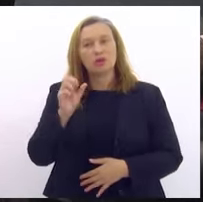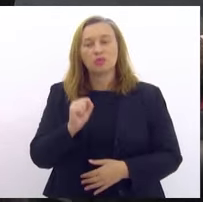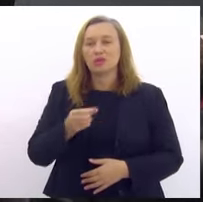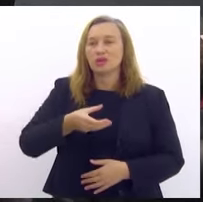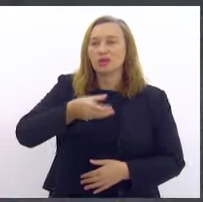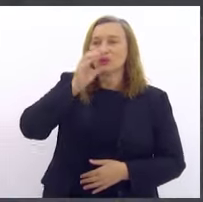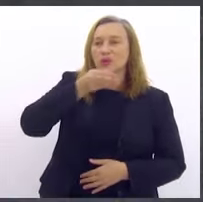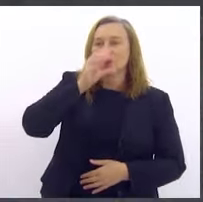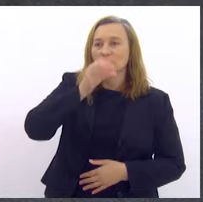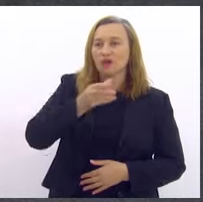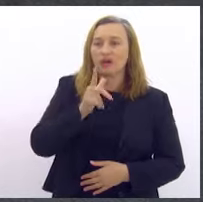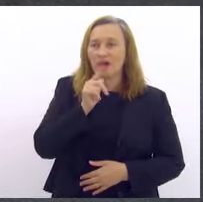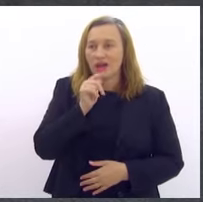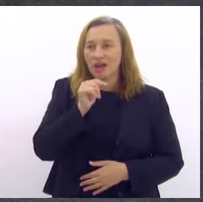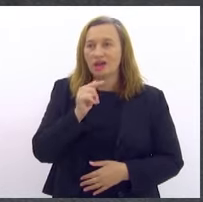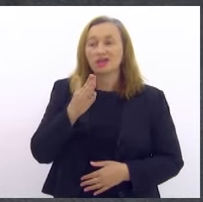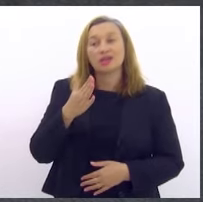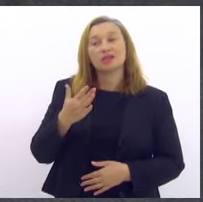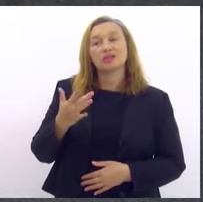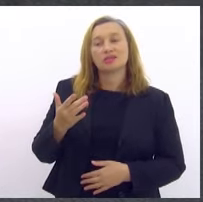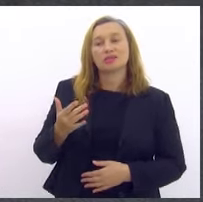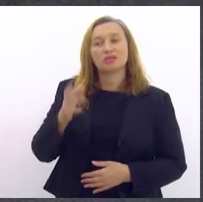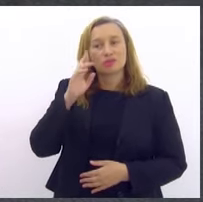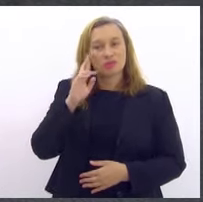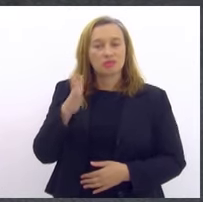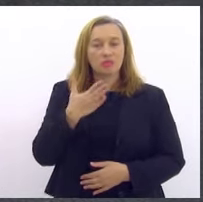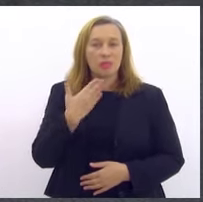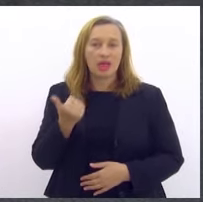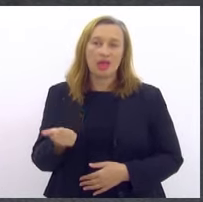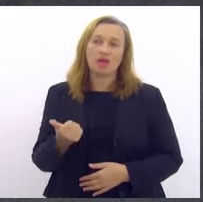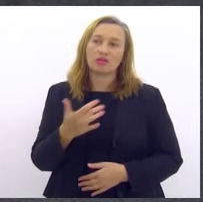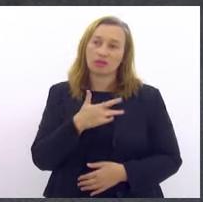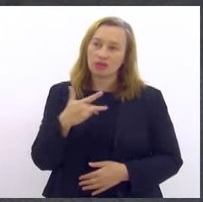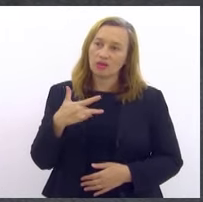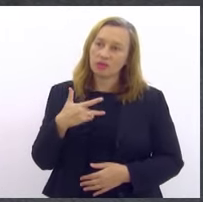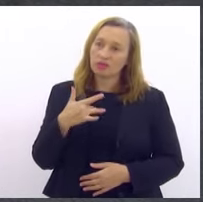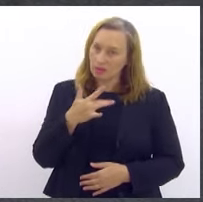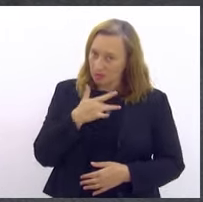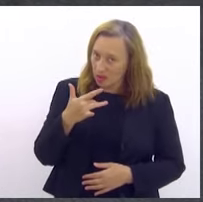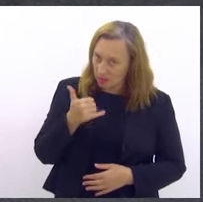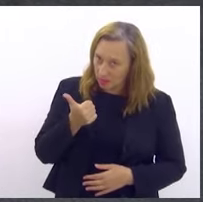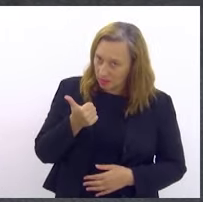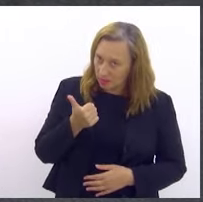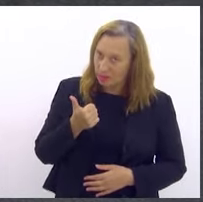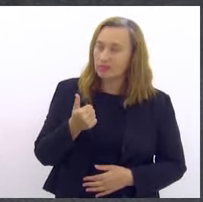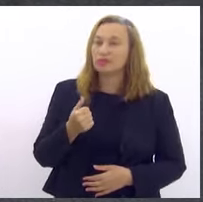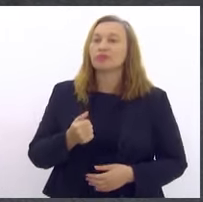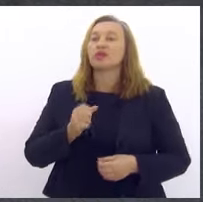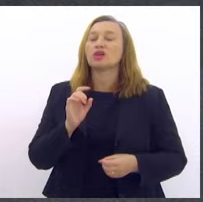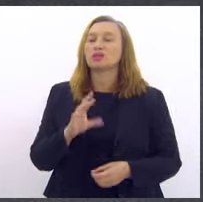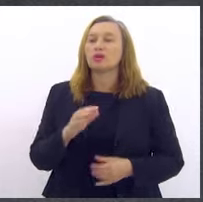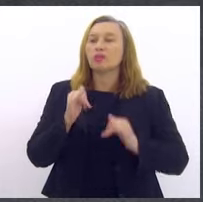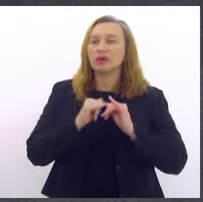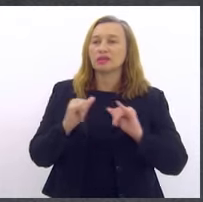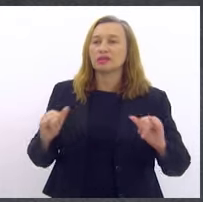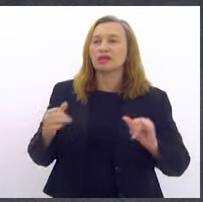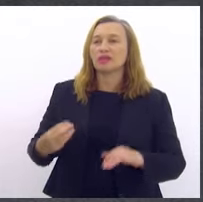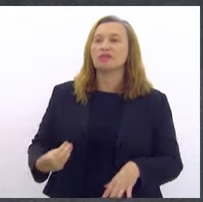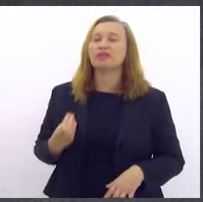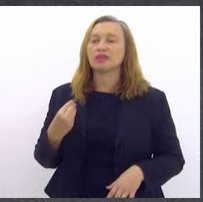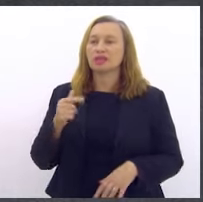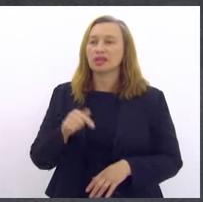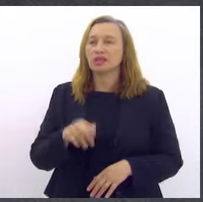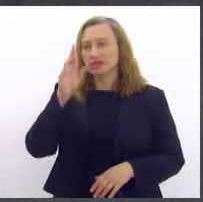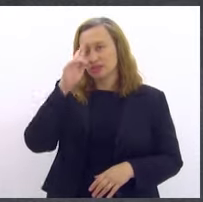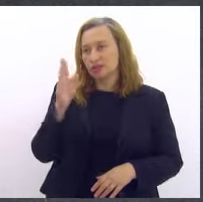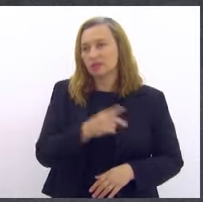d'água. Espero que o senhor esteja melhor, né, senhor presidente? Está melhorando, né? Só para anunciar a presença aqui,